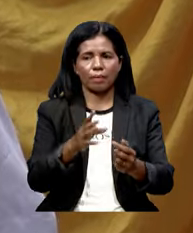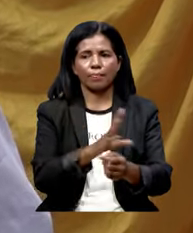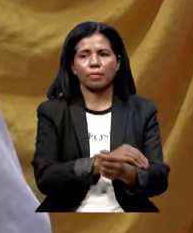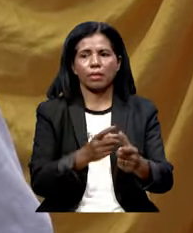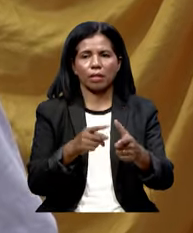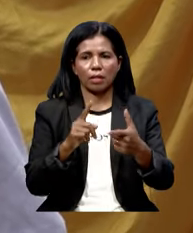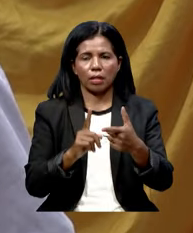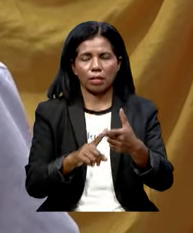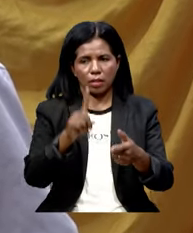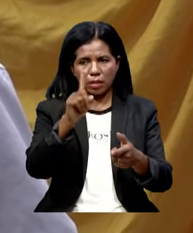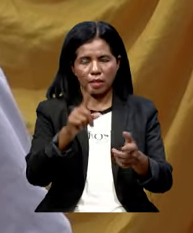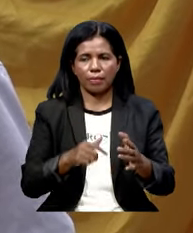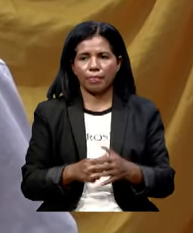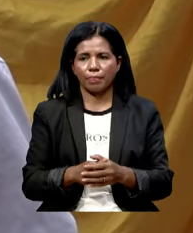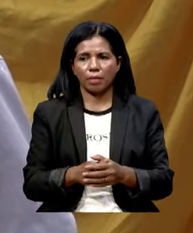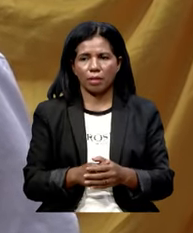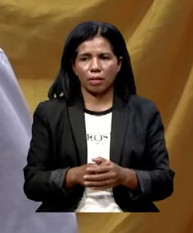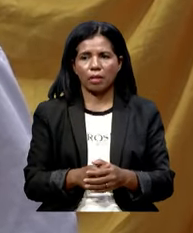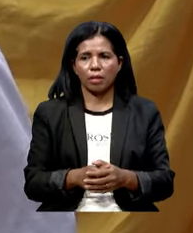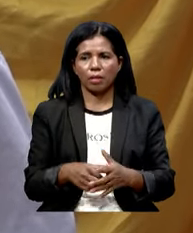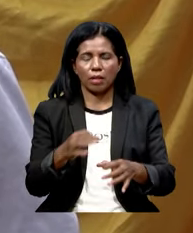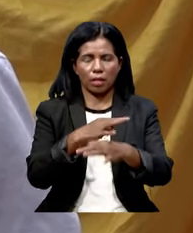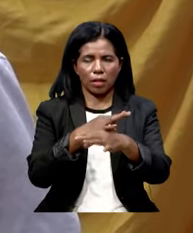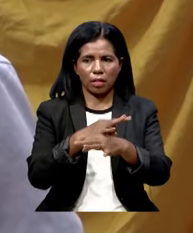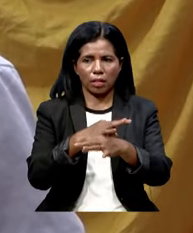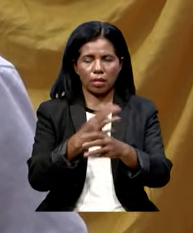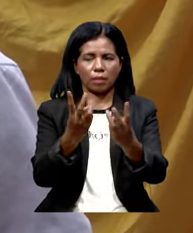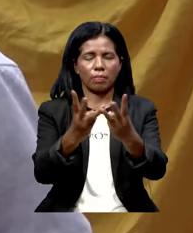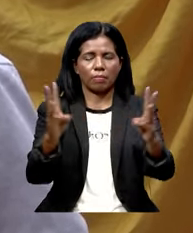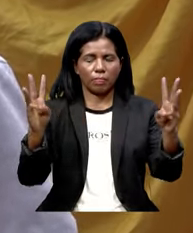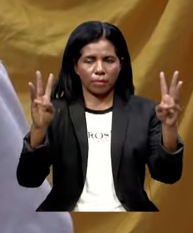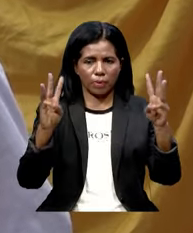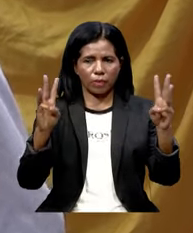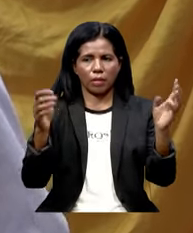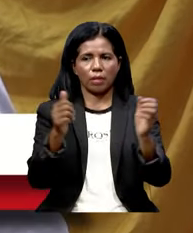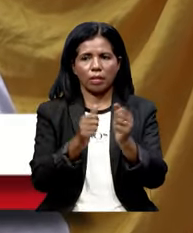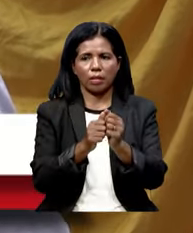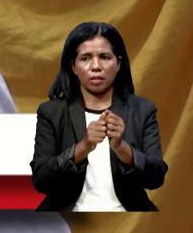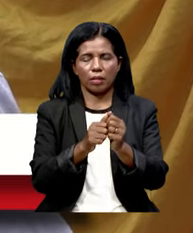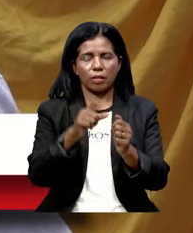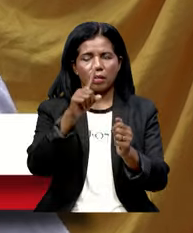ka ira rehabita ba moro por volta a moito